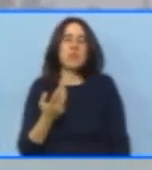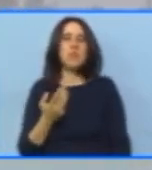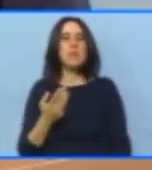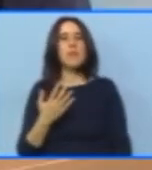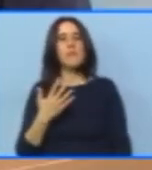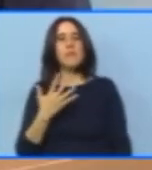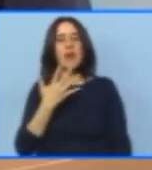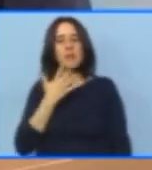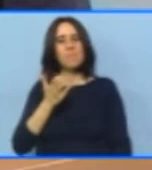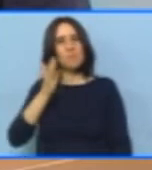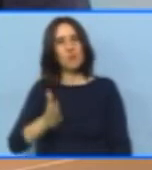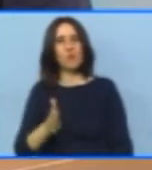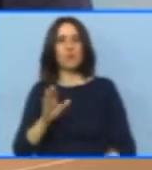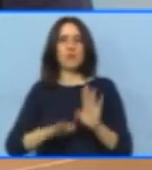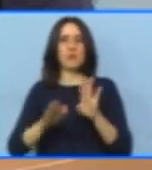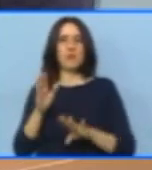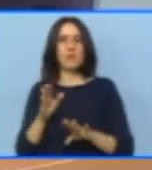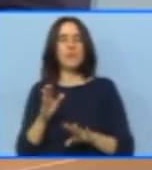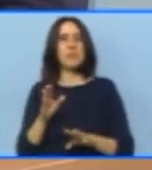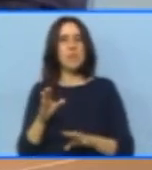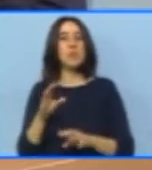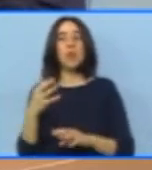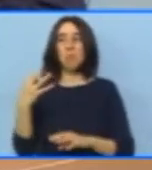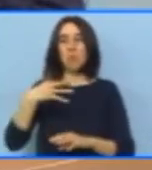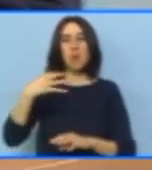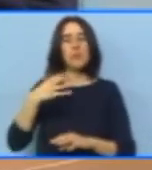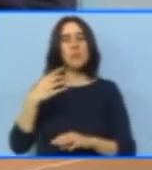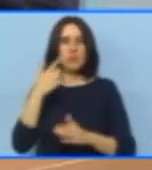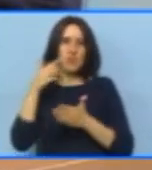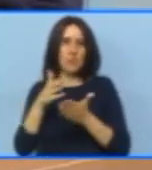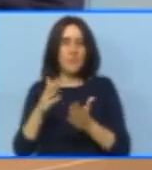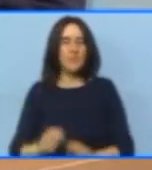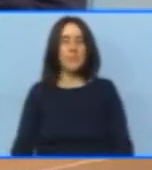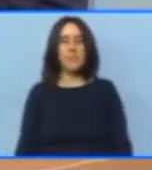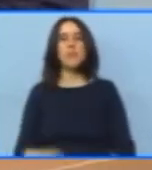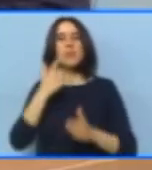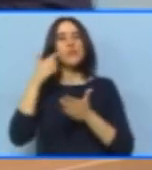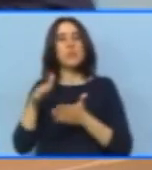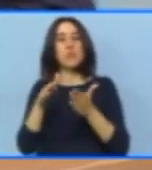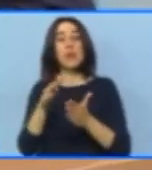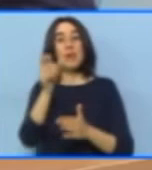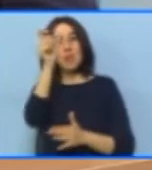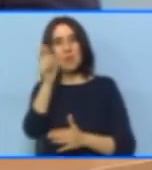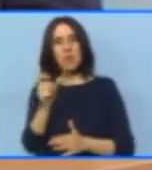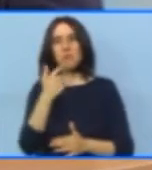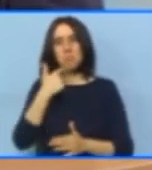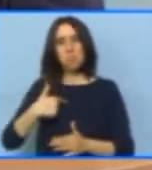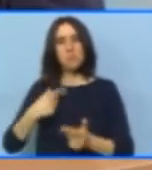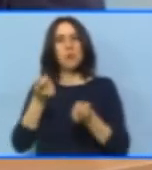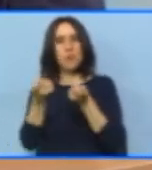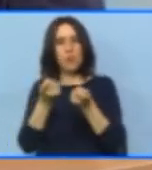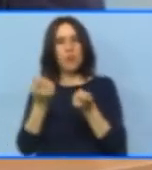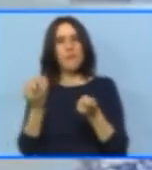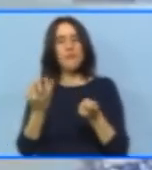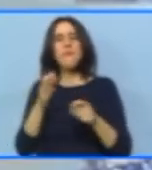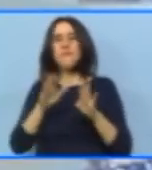às vezes duro. E temos recebido indicações também. com estratégia. Temos recebido indicações de que ele é de facto um homem que governa e às vezes